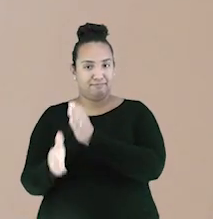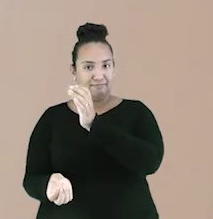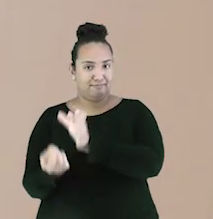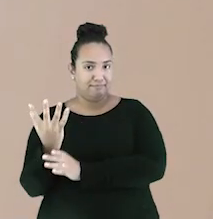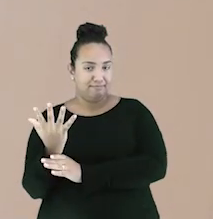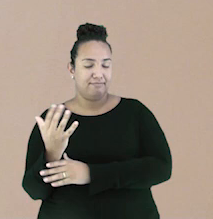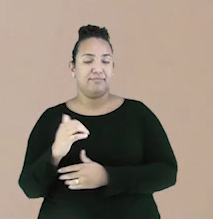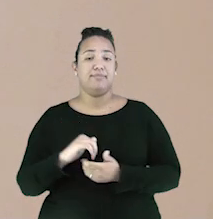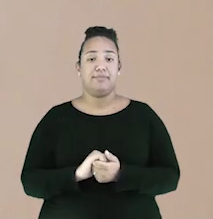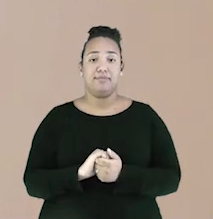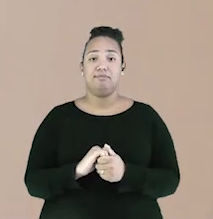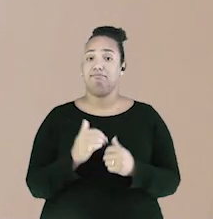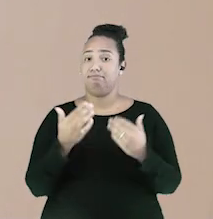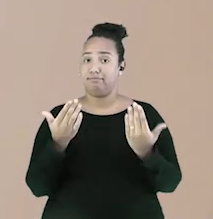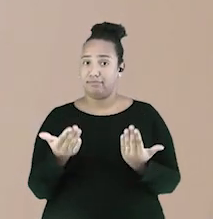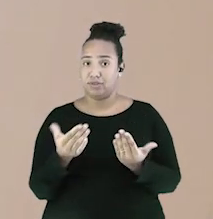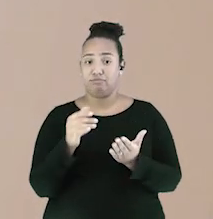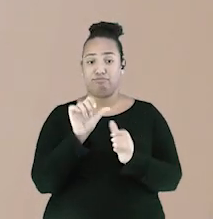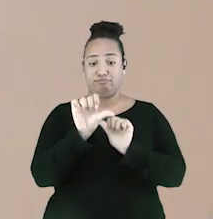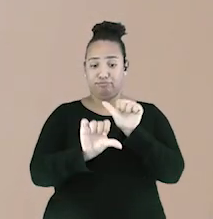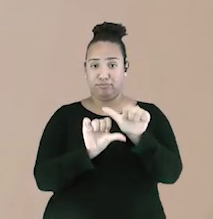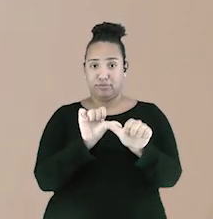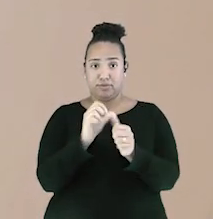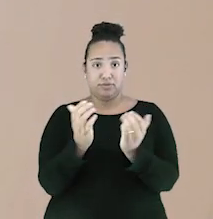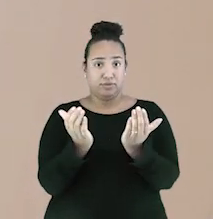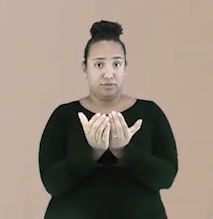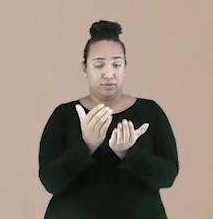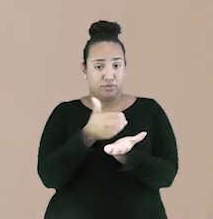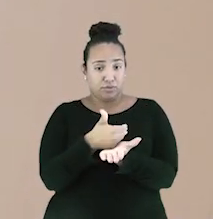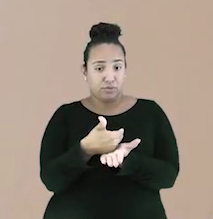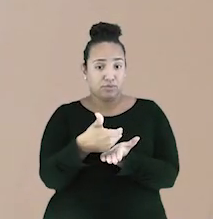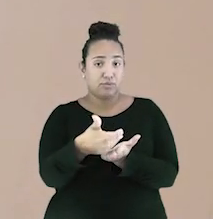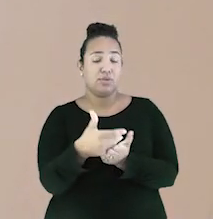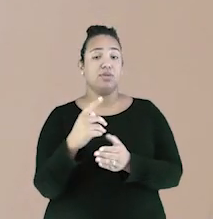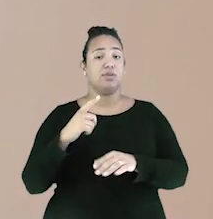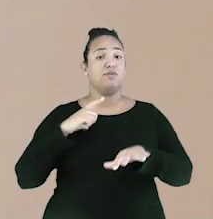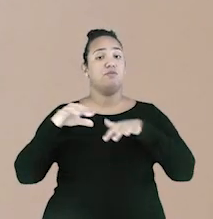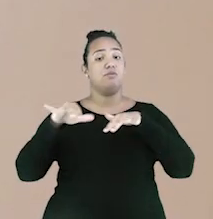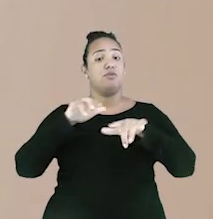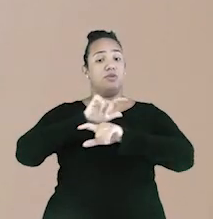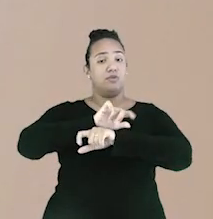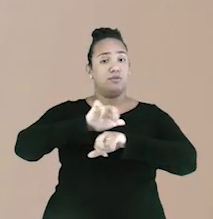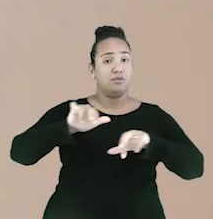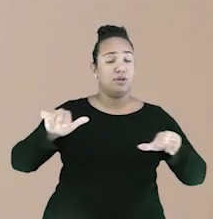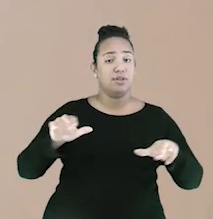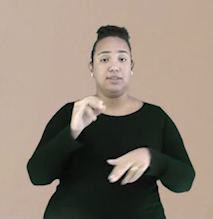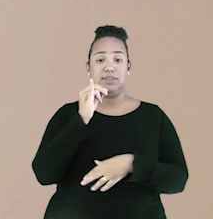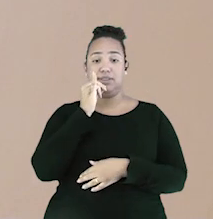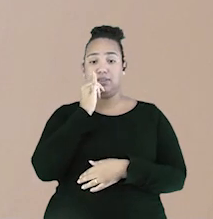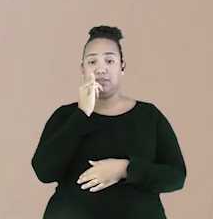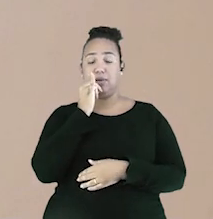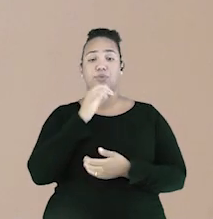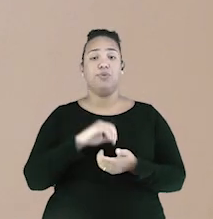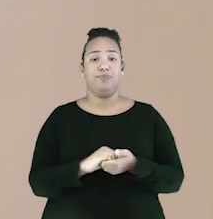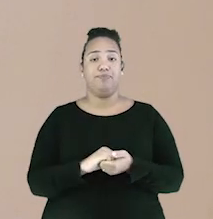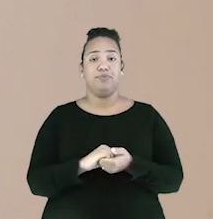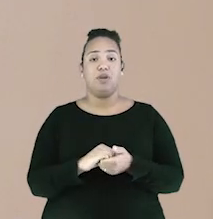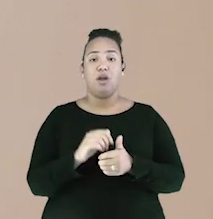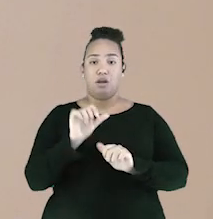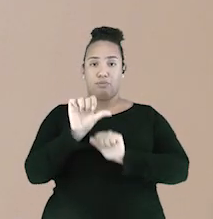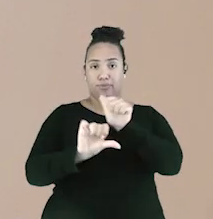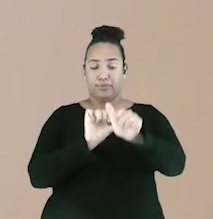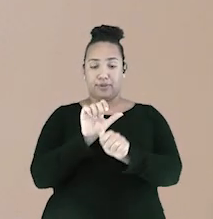Após a Reforma Protestante, protagonizada por Martinho Lutero, surgiram outros movimentos. Um deles é a Reforma